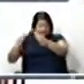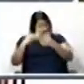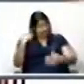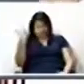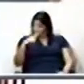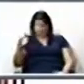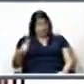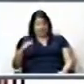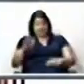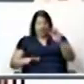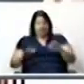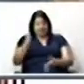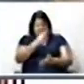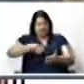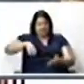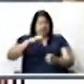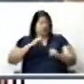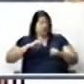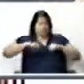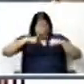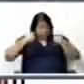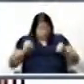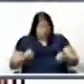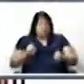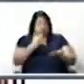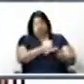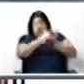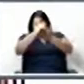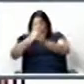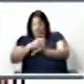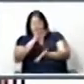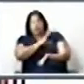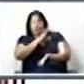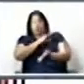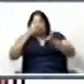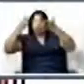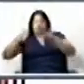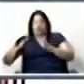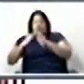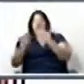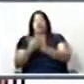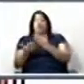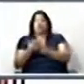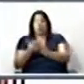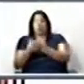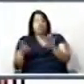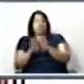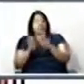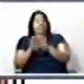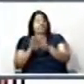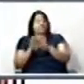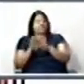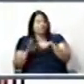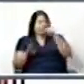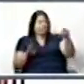um policial na porta de uma escola ou na porta de um hospital para que os médicos possam trabalhar, porque eles nos procuram. Agora,